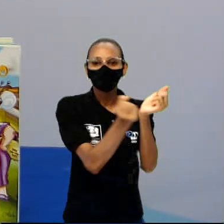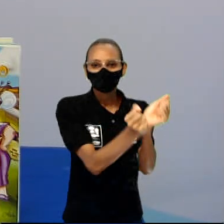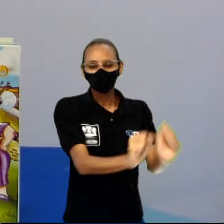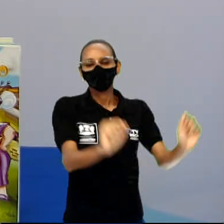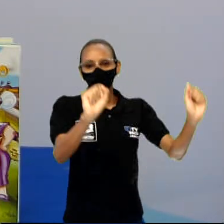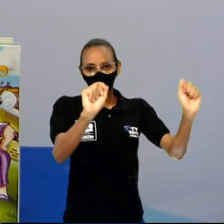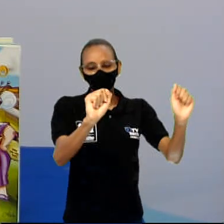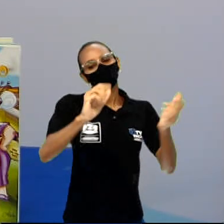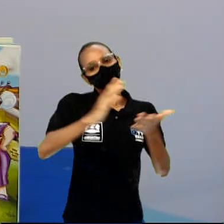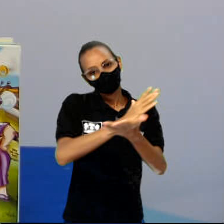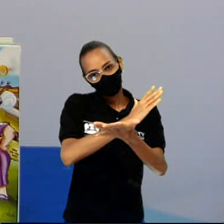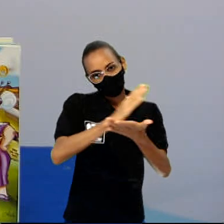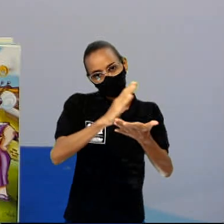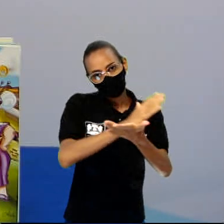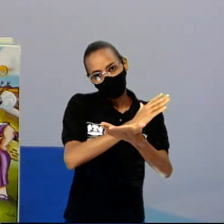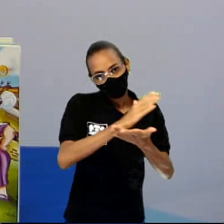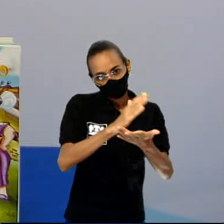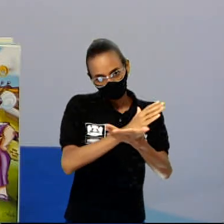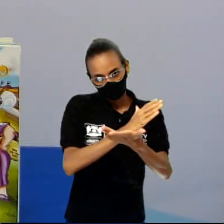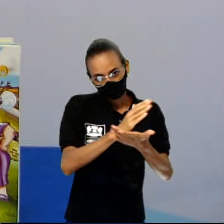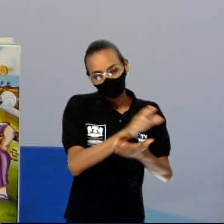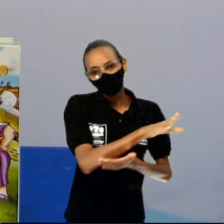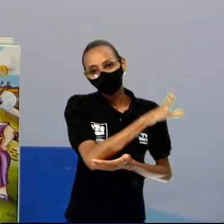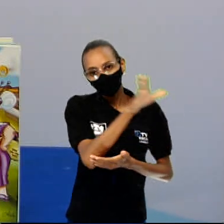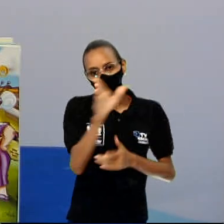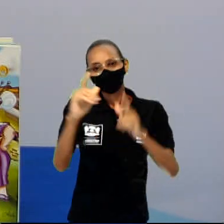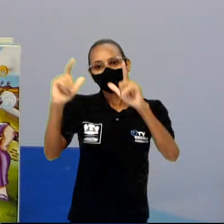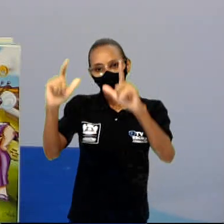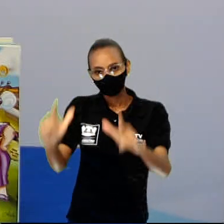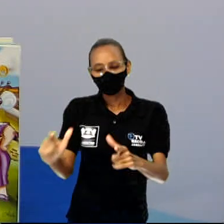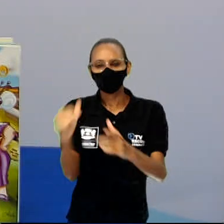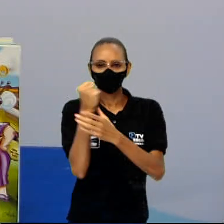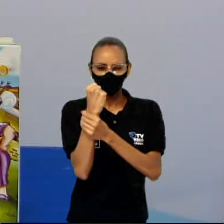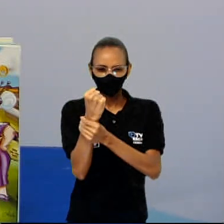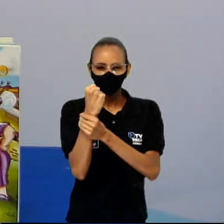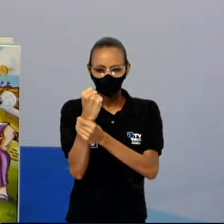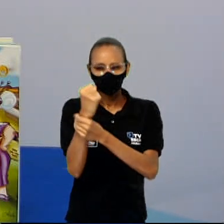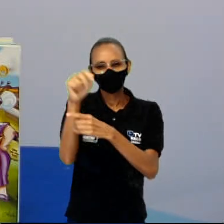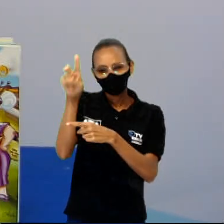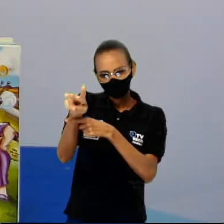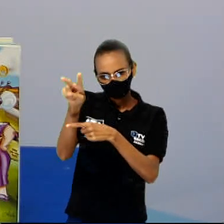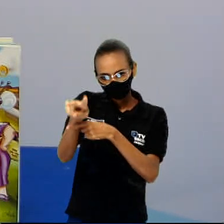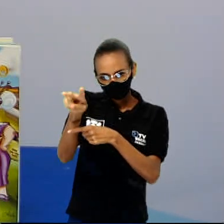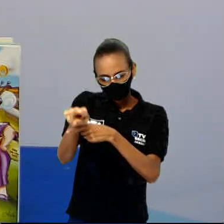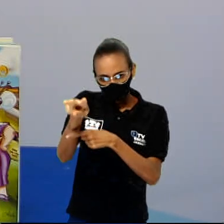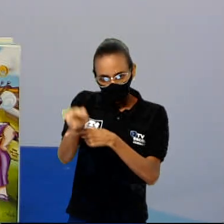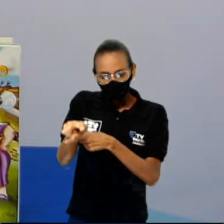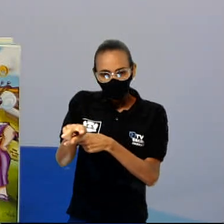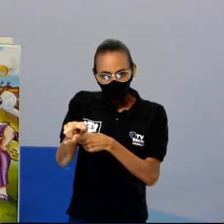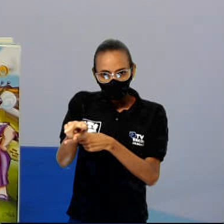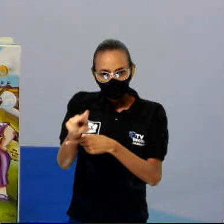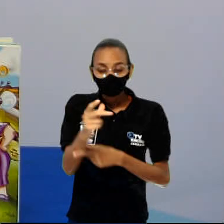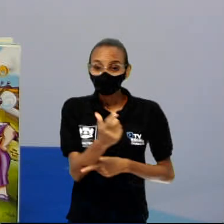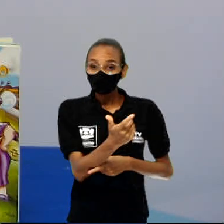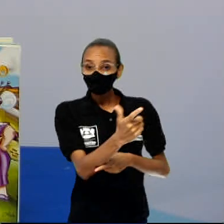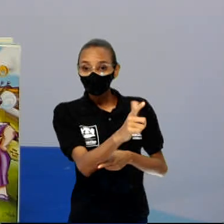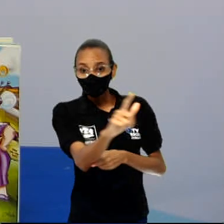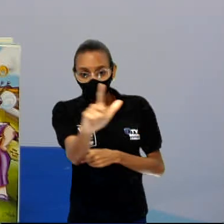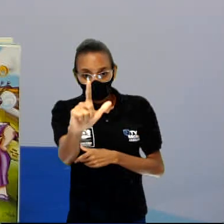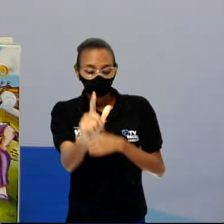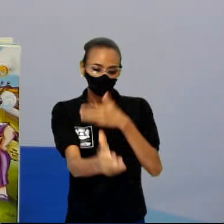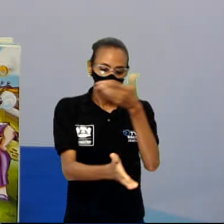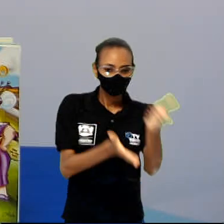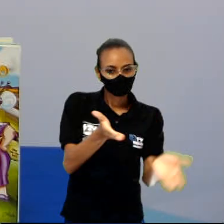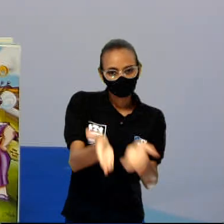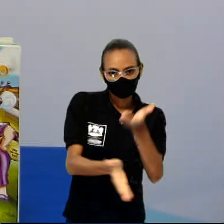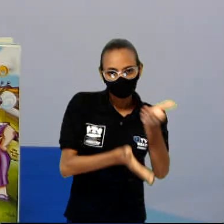foram levados para uma zona de proteção, um lugar de proteção dos animais, né? Outros foram levados para serem